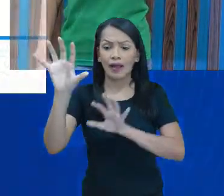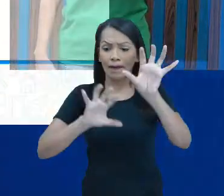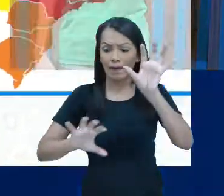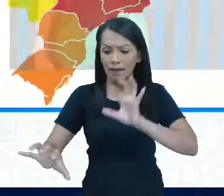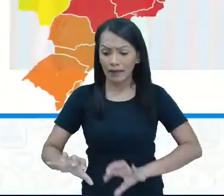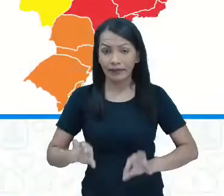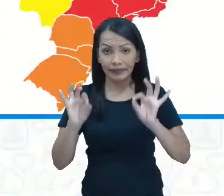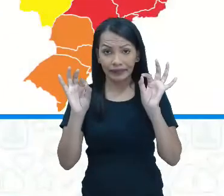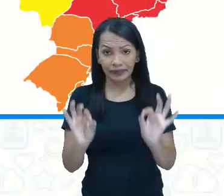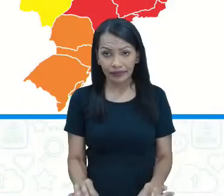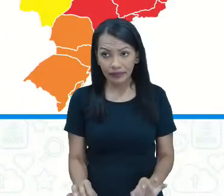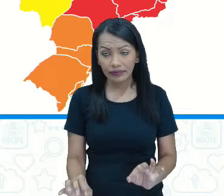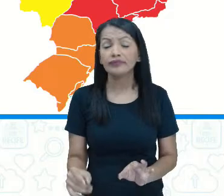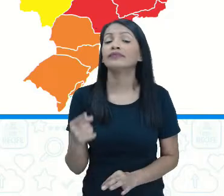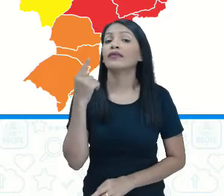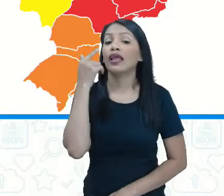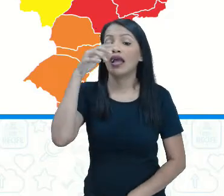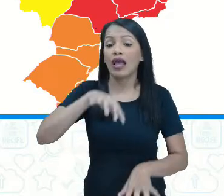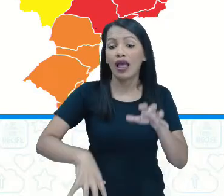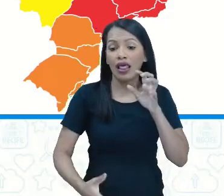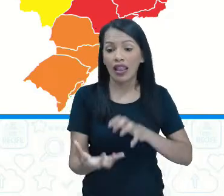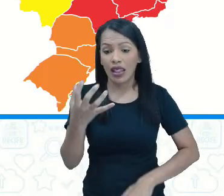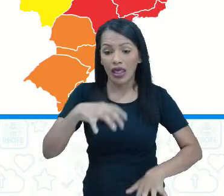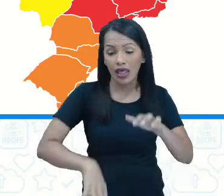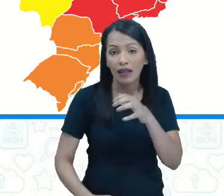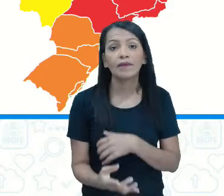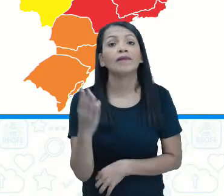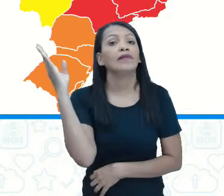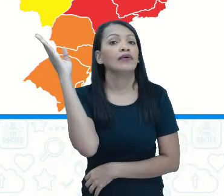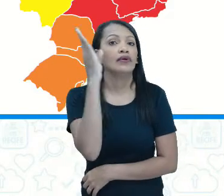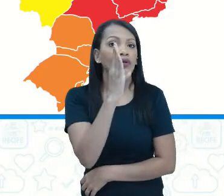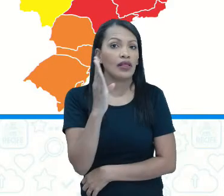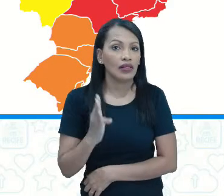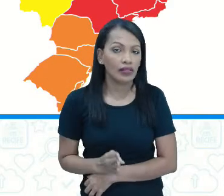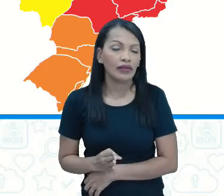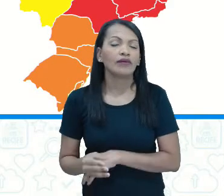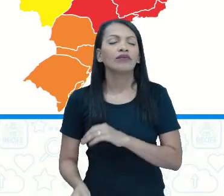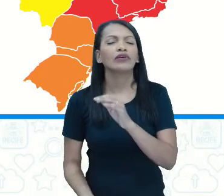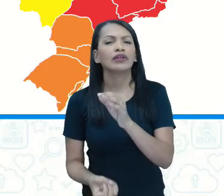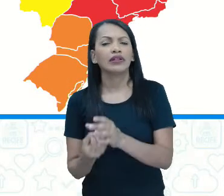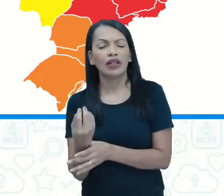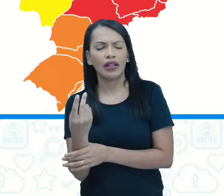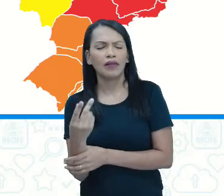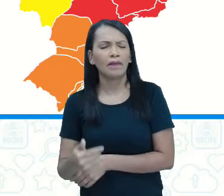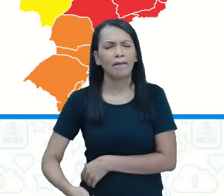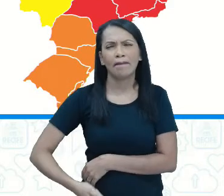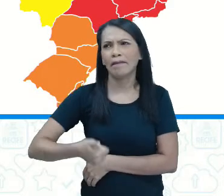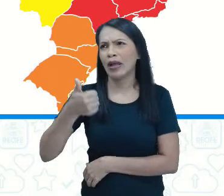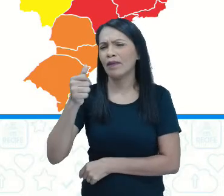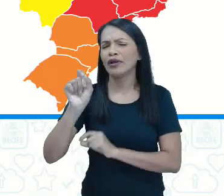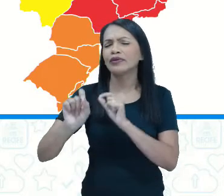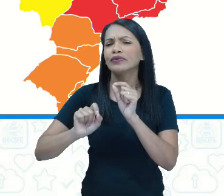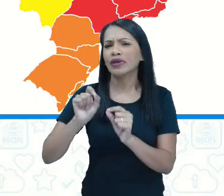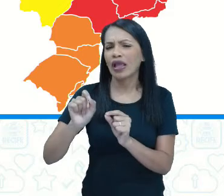regiões. As lendas brasileiras têm origem indígena, africana